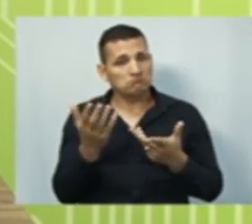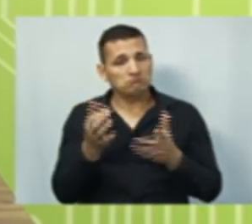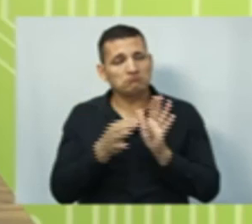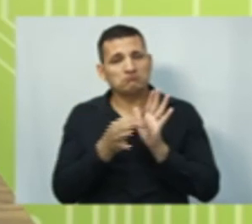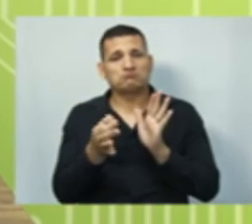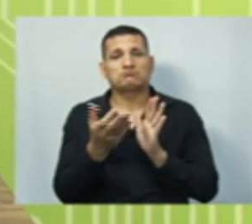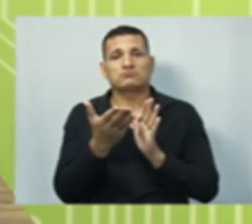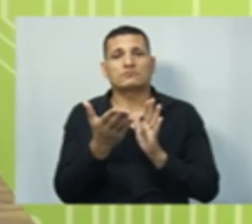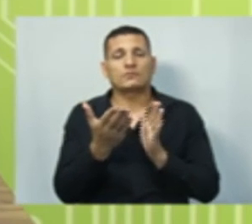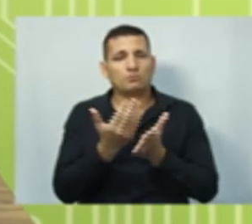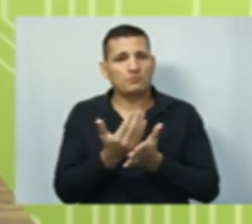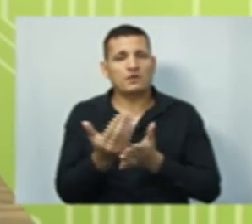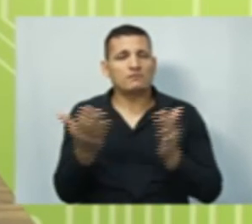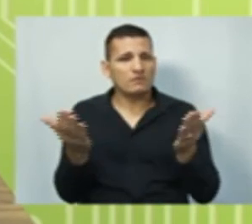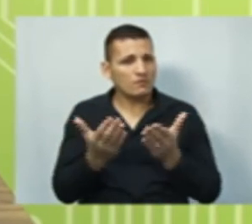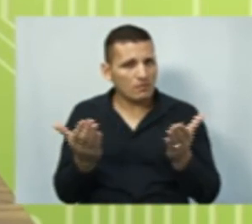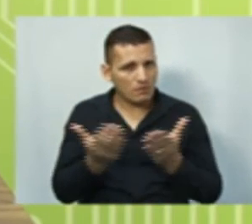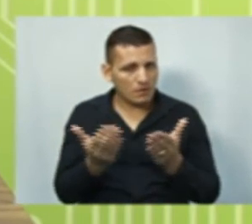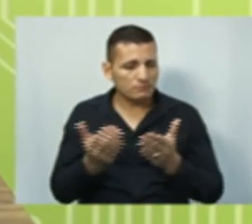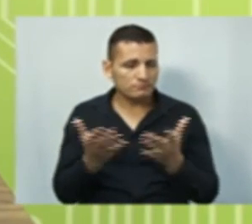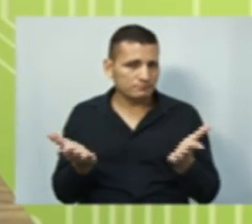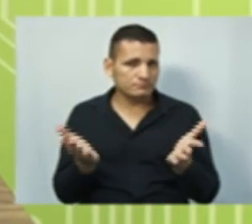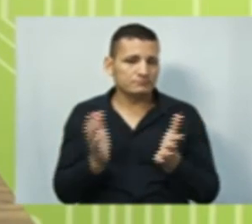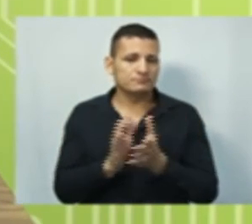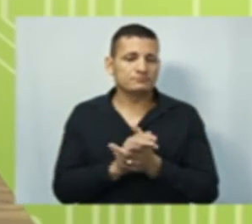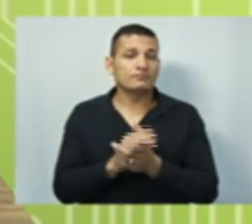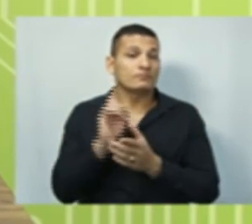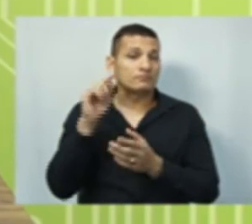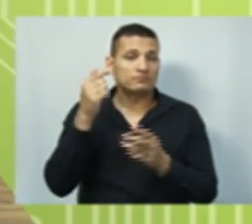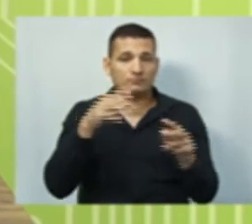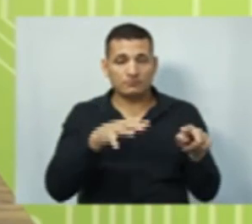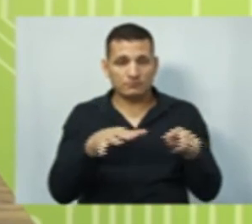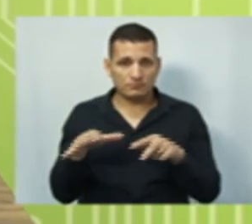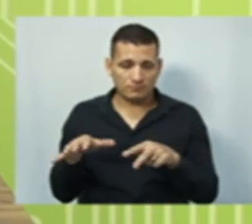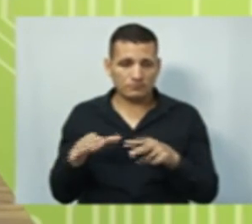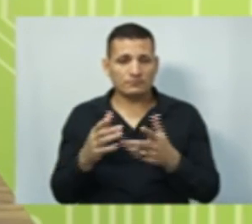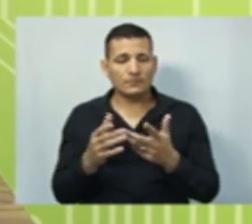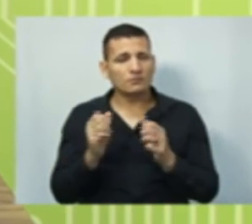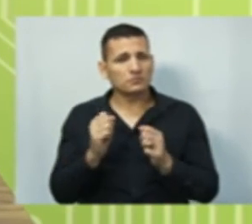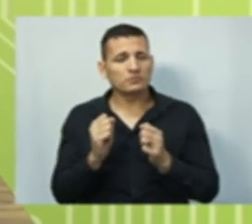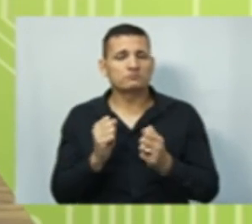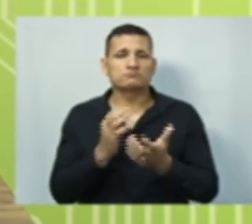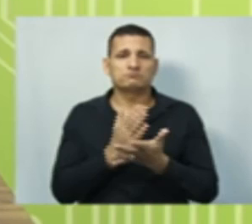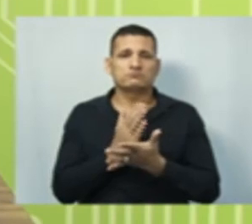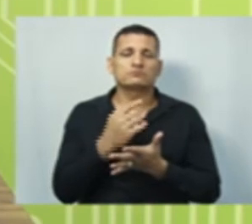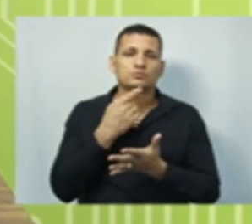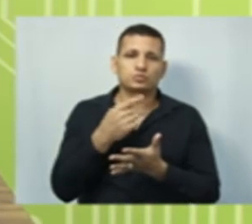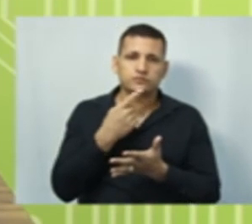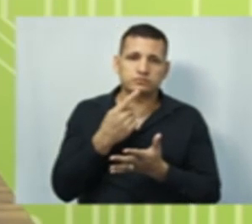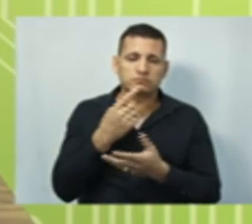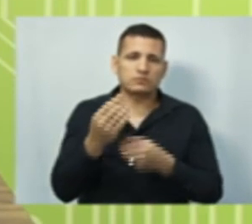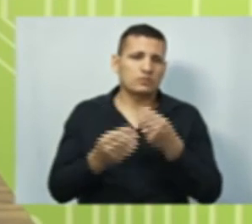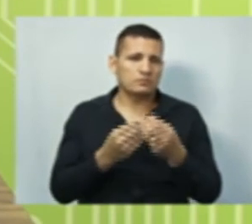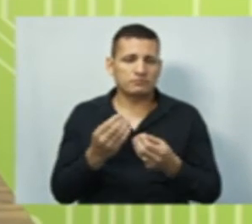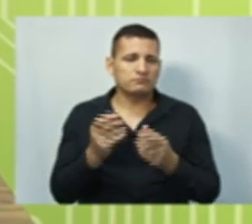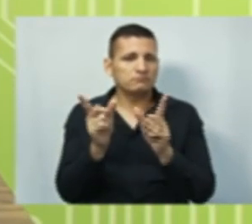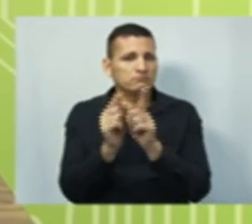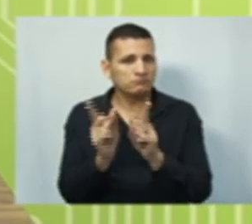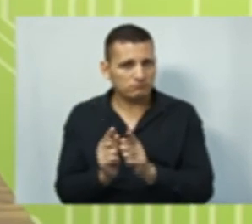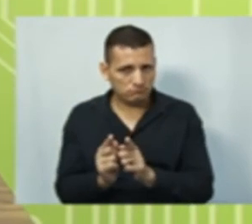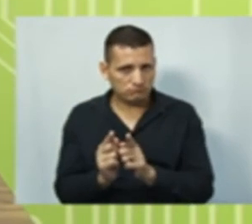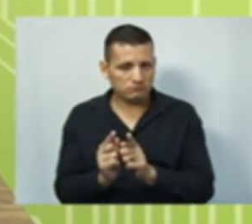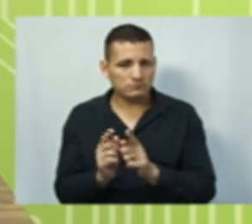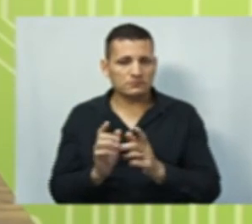de ir conversando ao longo dessas 2 semanas. Semana que vem nós podemos tirar algumas dúvidas sobre como está sendo a elaboração desse